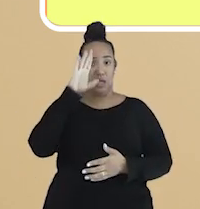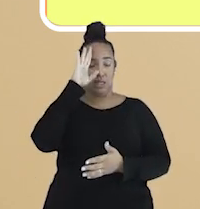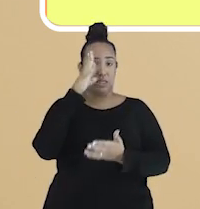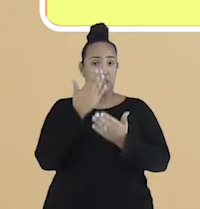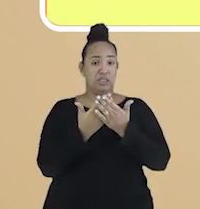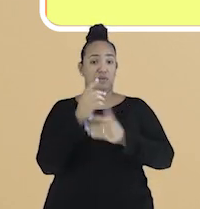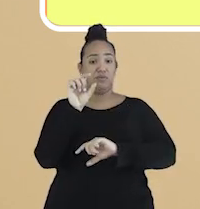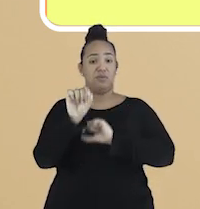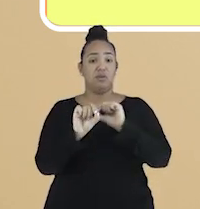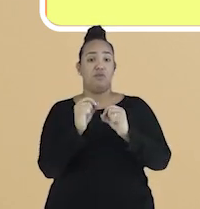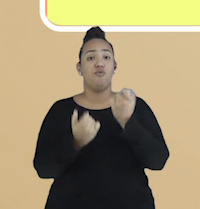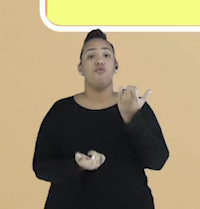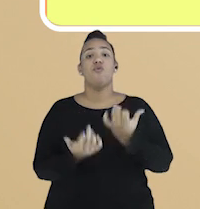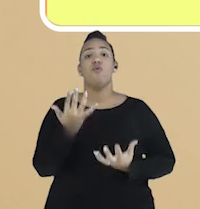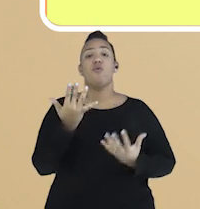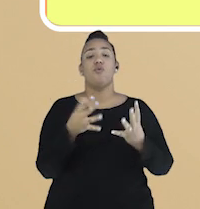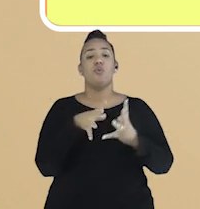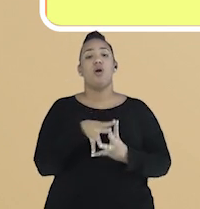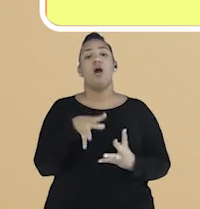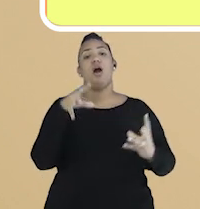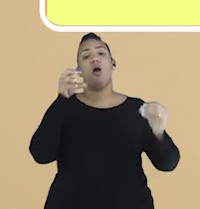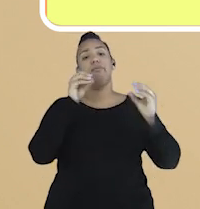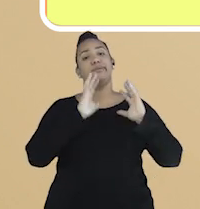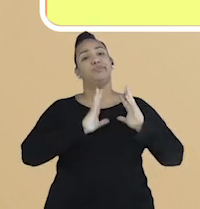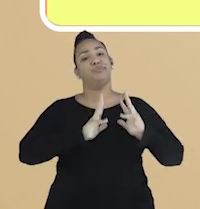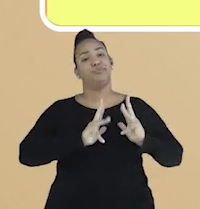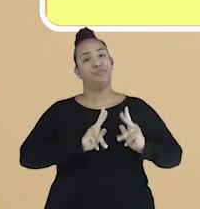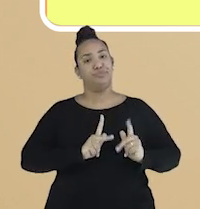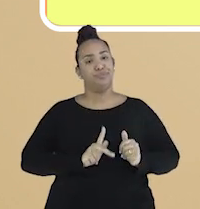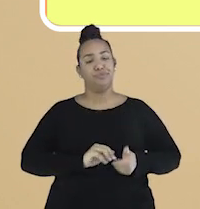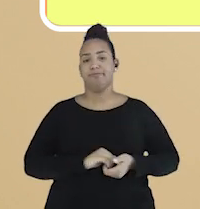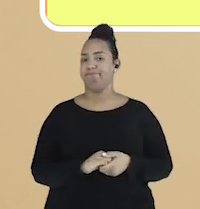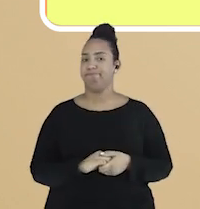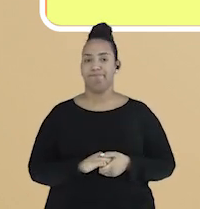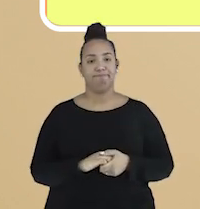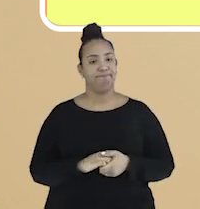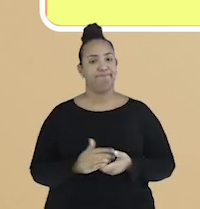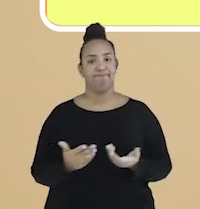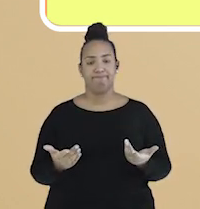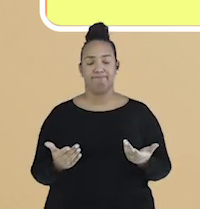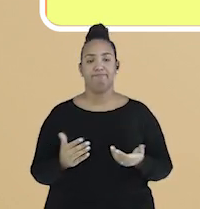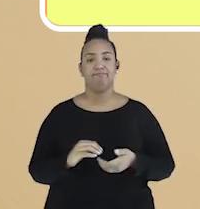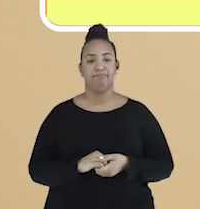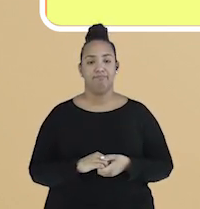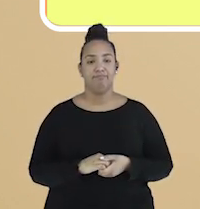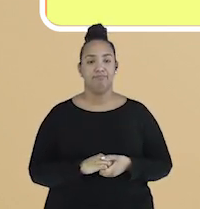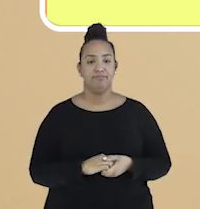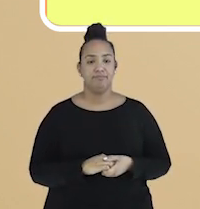que o fogo purificava a alma delas. Que absurdo, né?